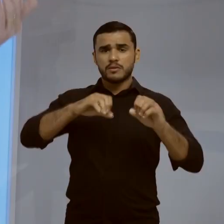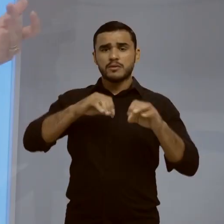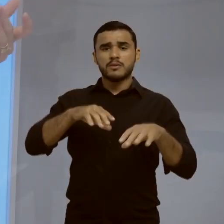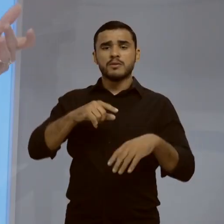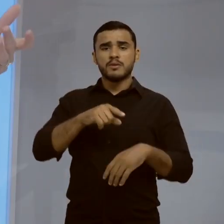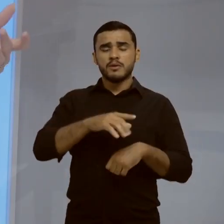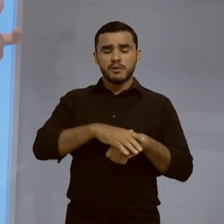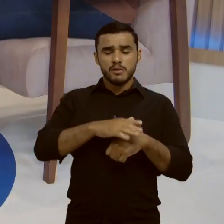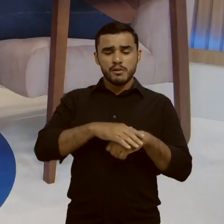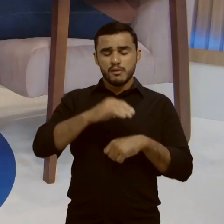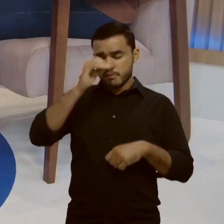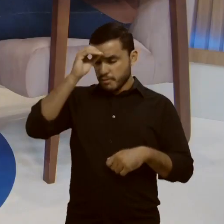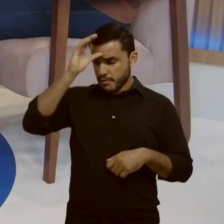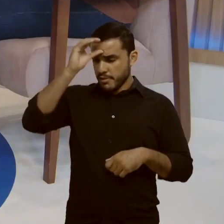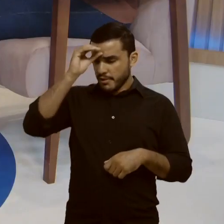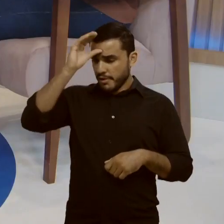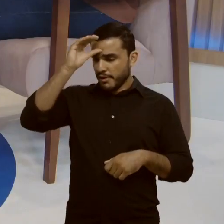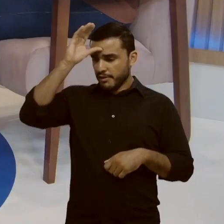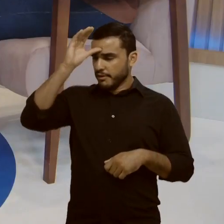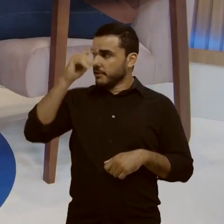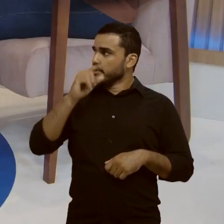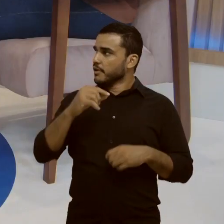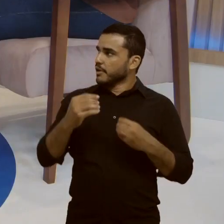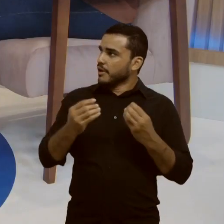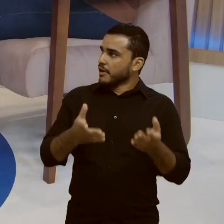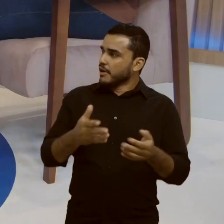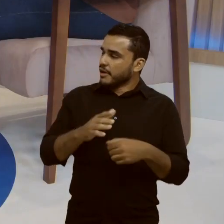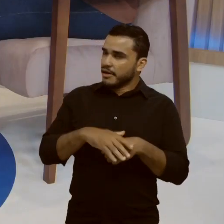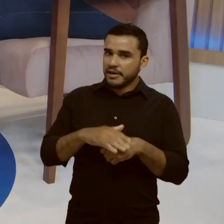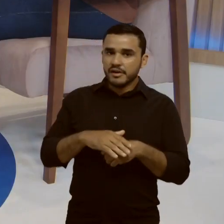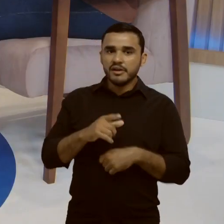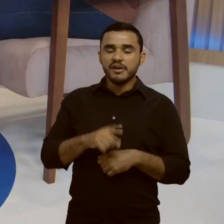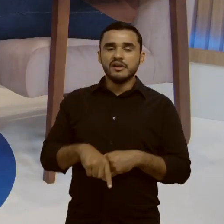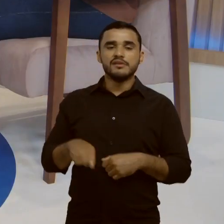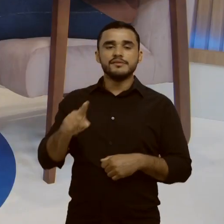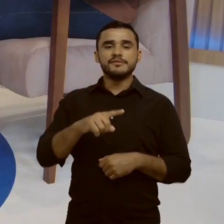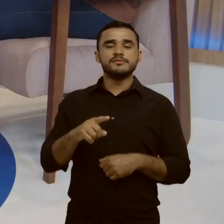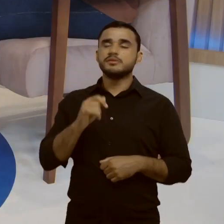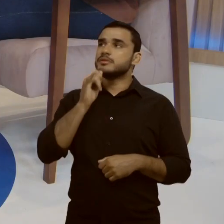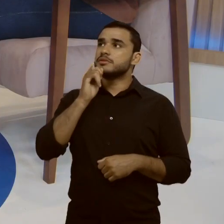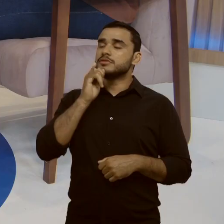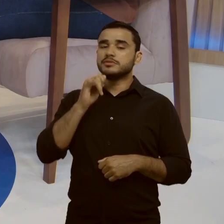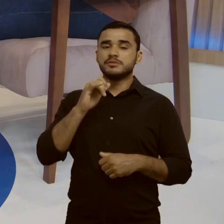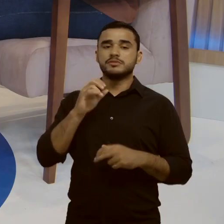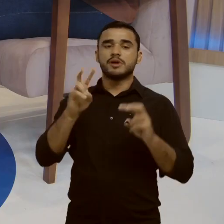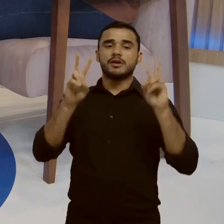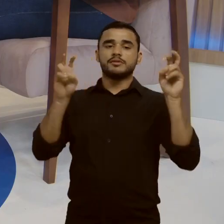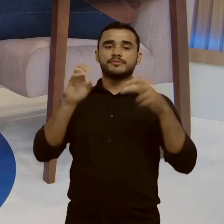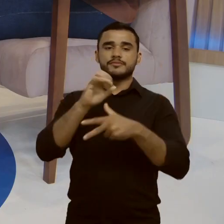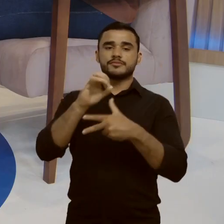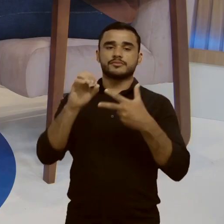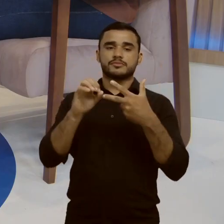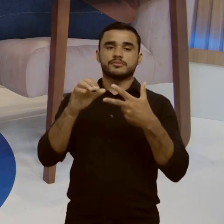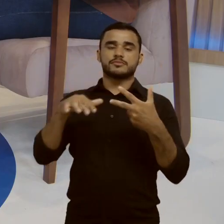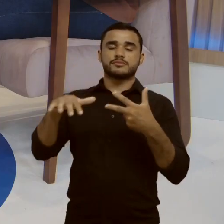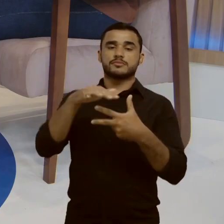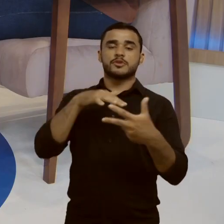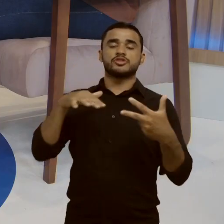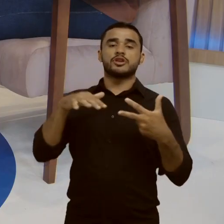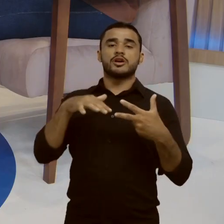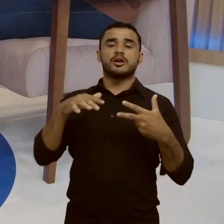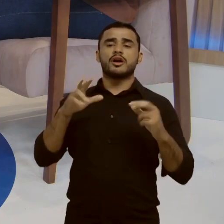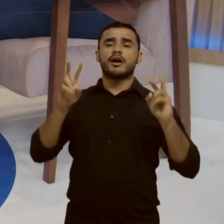mais conhecimento, a gente sabe que a gente tem aí o Enem, por exemplo, como algo muito geral, muito amplo. Às